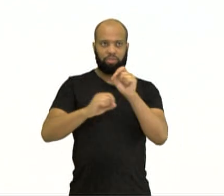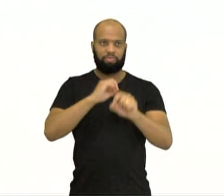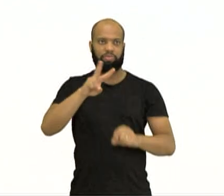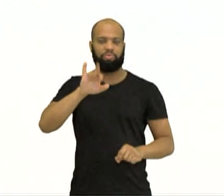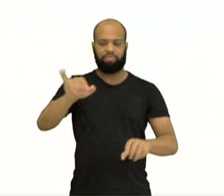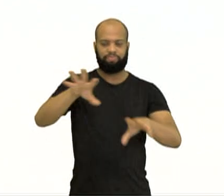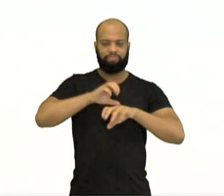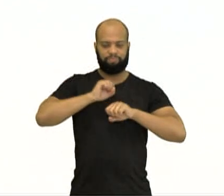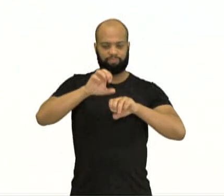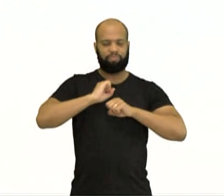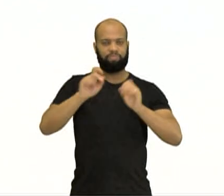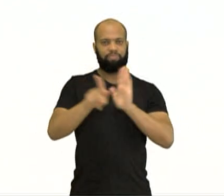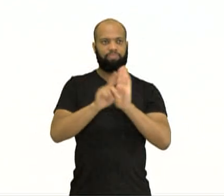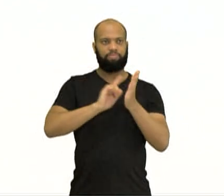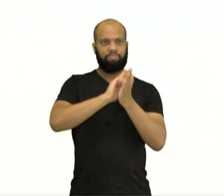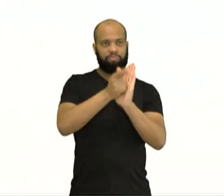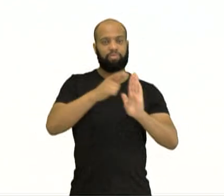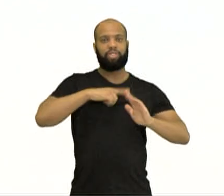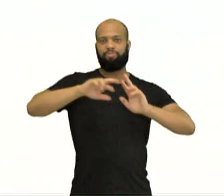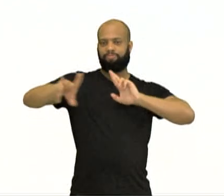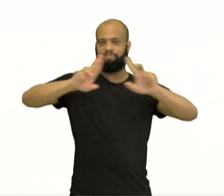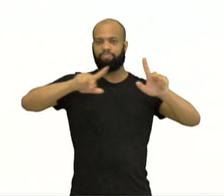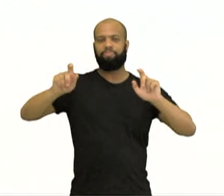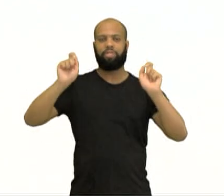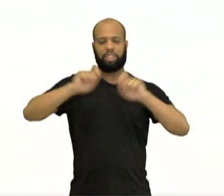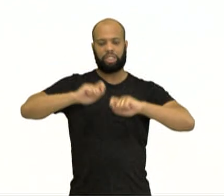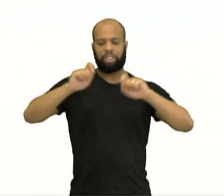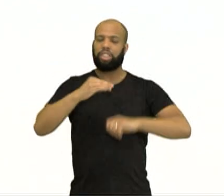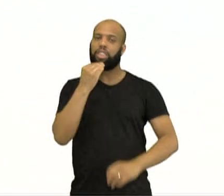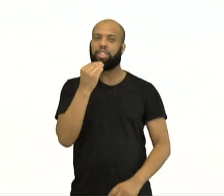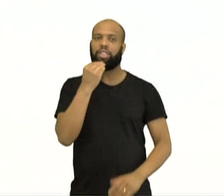desse gênero em suas diferentes possibilidades de